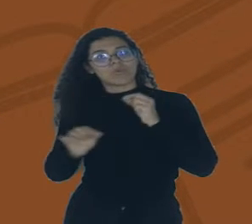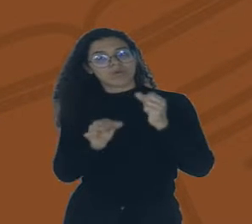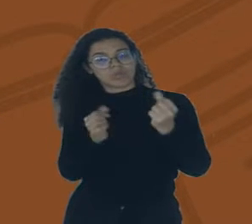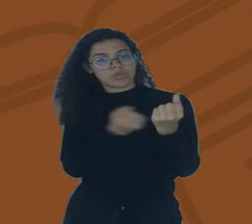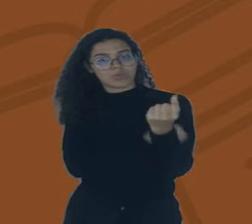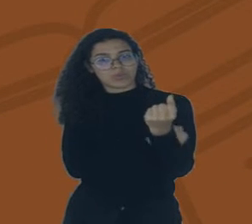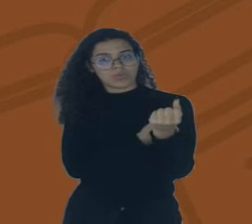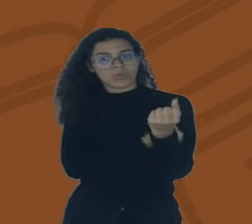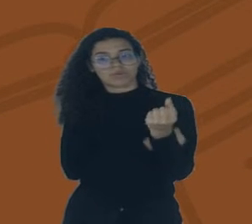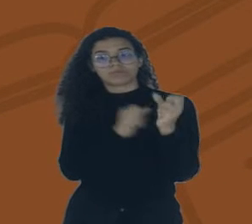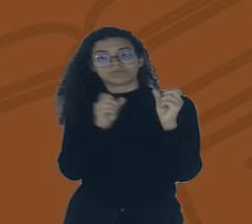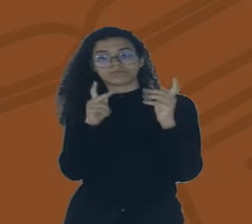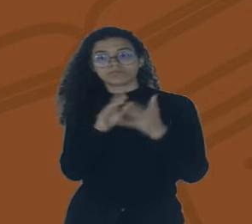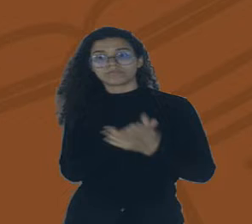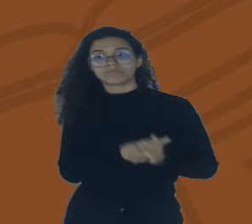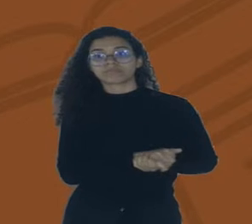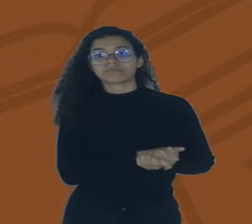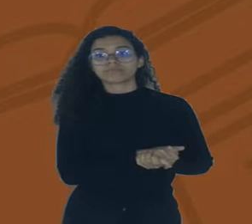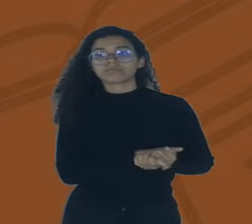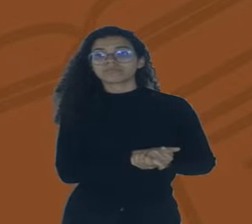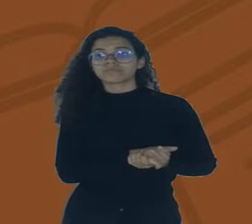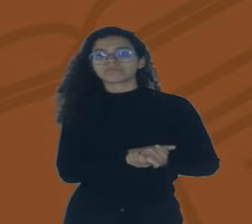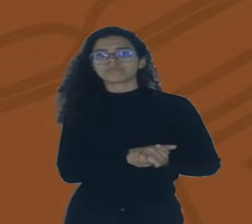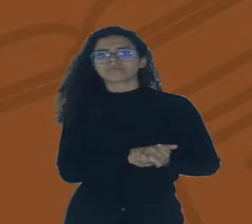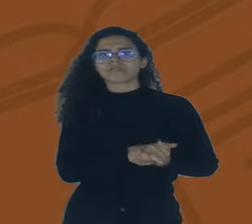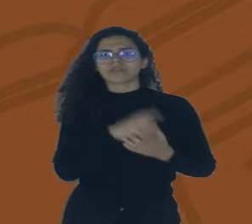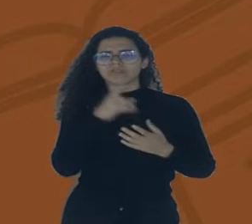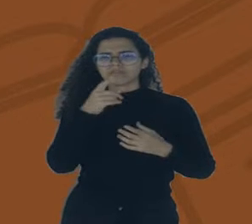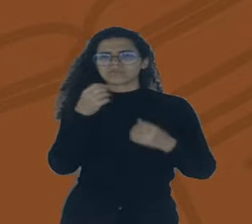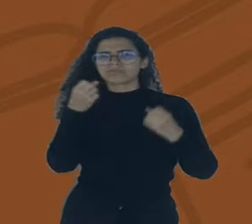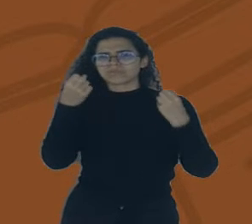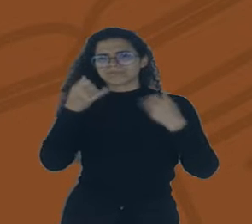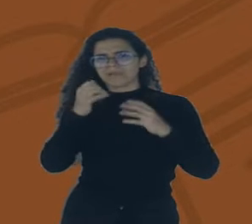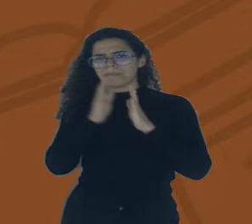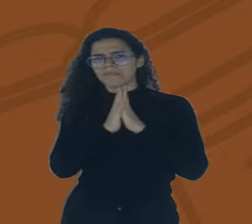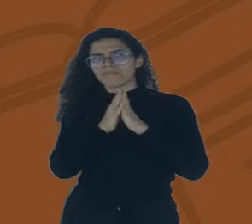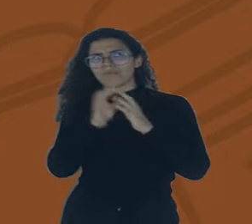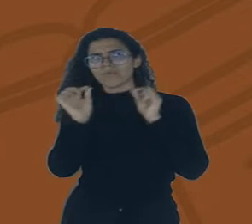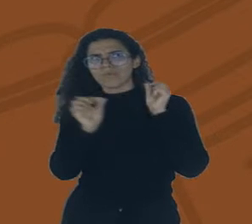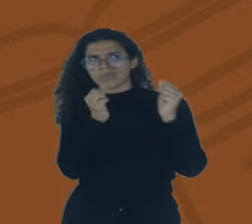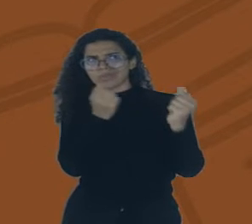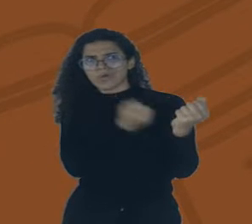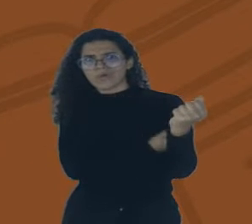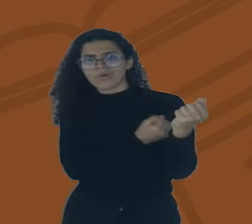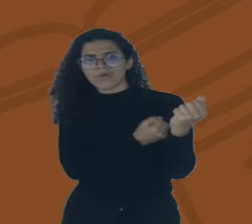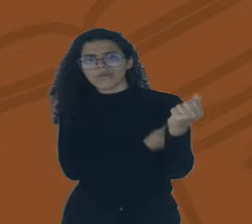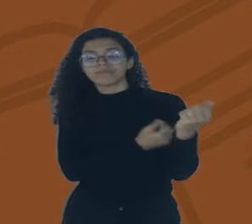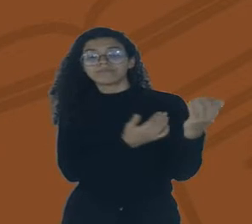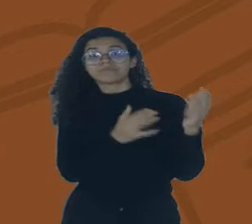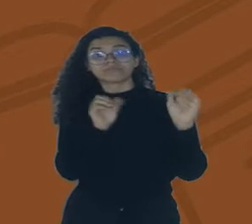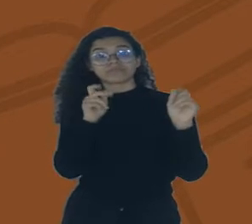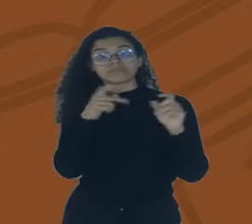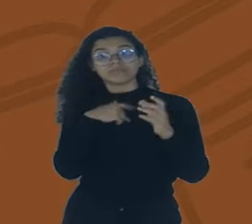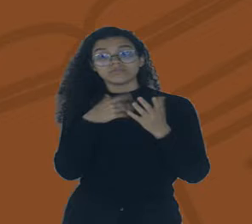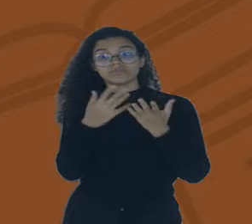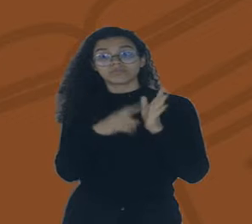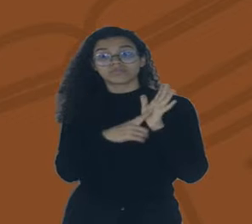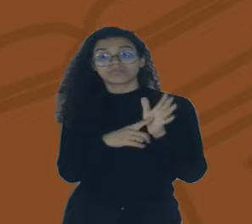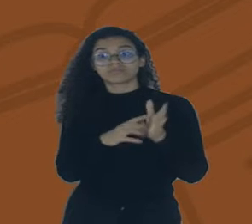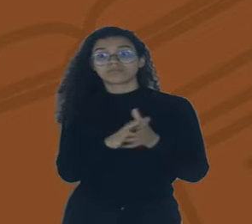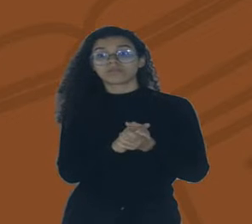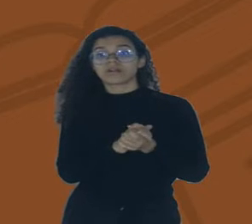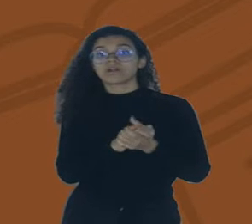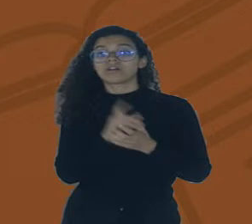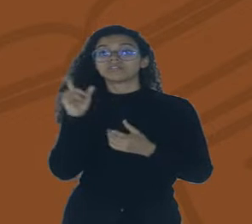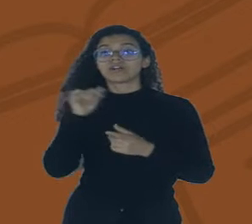certo? Muito bem, professor. Traz para nós, professor, por gentileza, o conceito de droga? Trago. Então vamos lá. As drogas